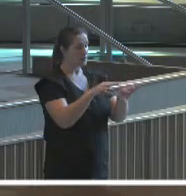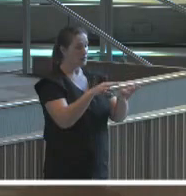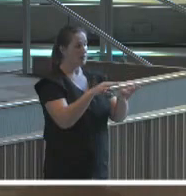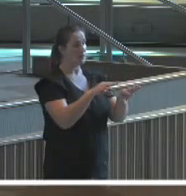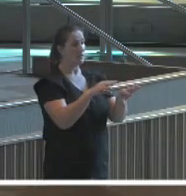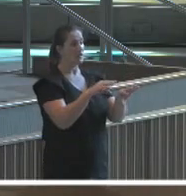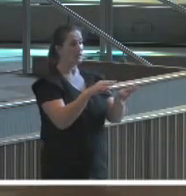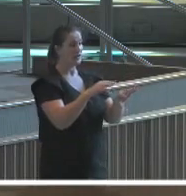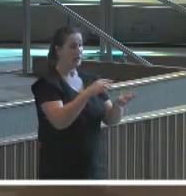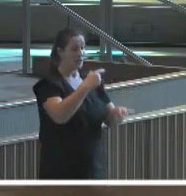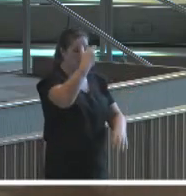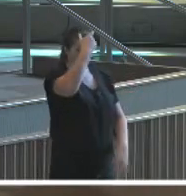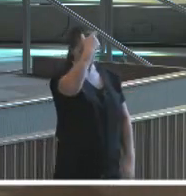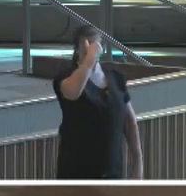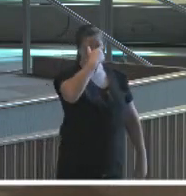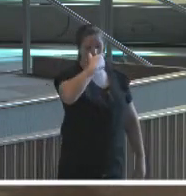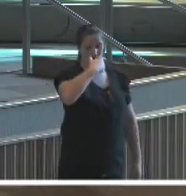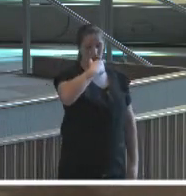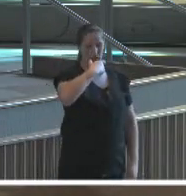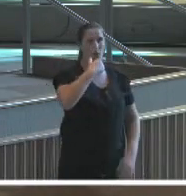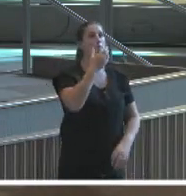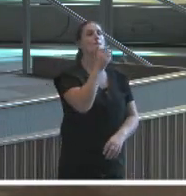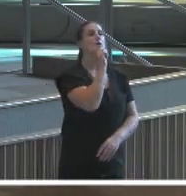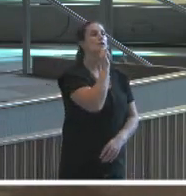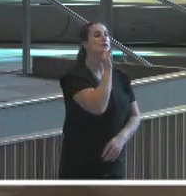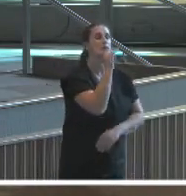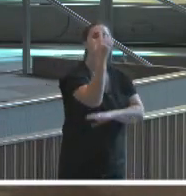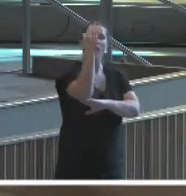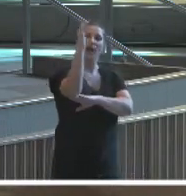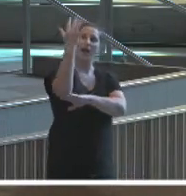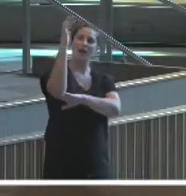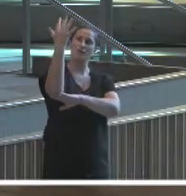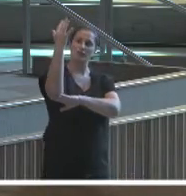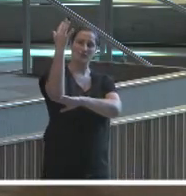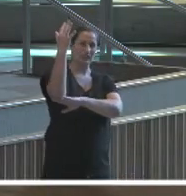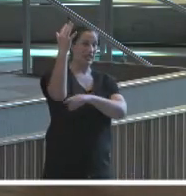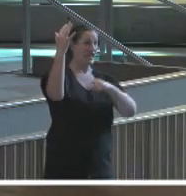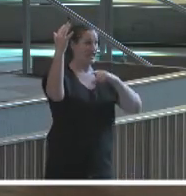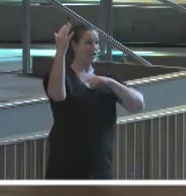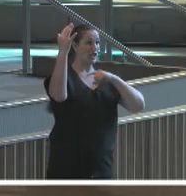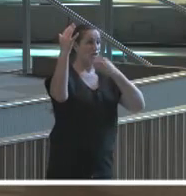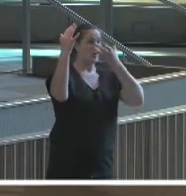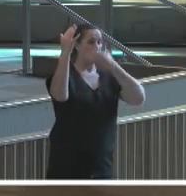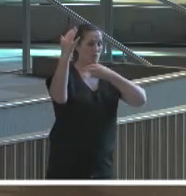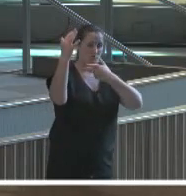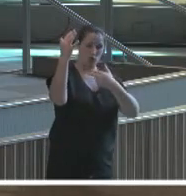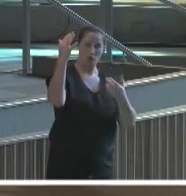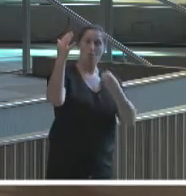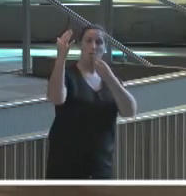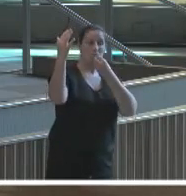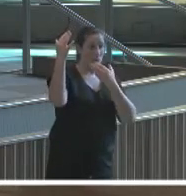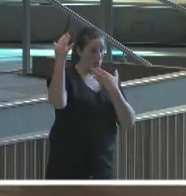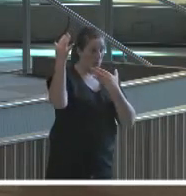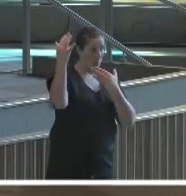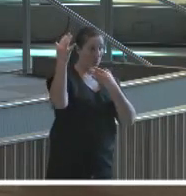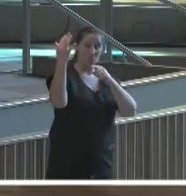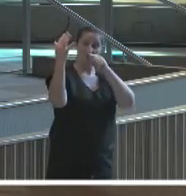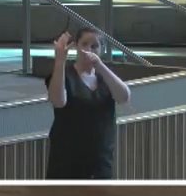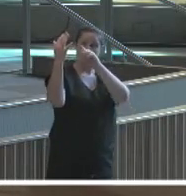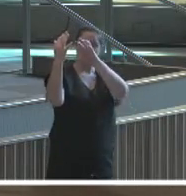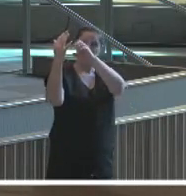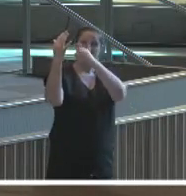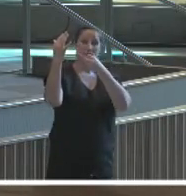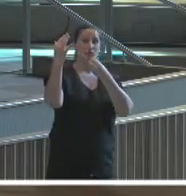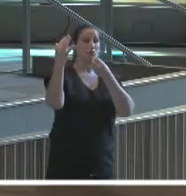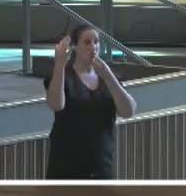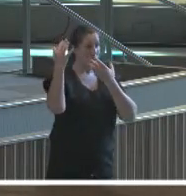a natureza da árvore. Por isso Jesus ensinou o seguinte, que está lá em Mateus capítulo 7, versículos 15